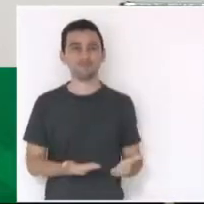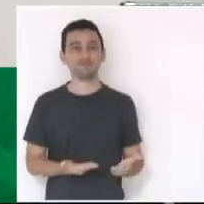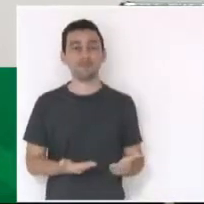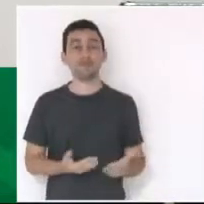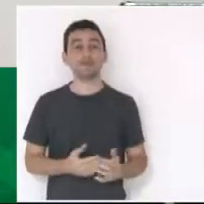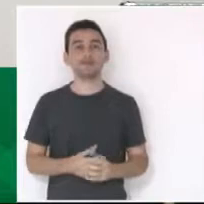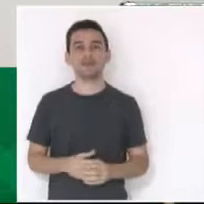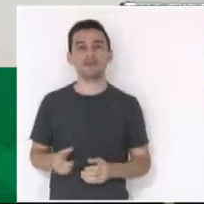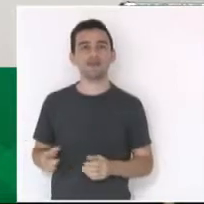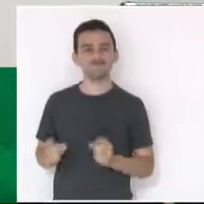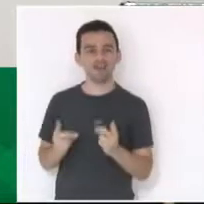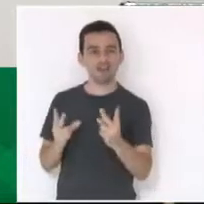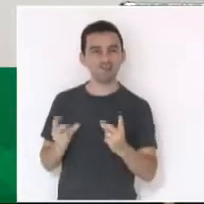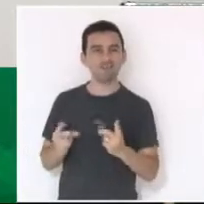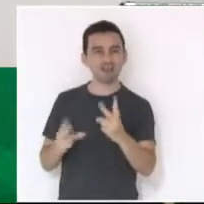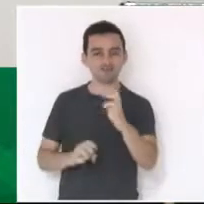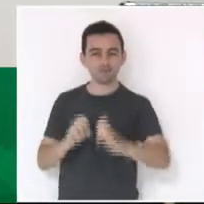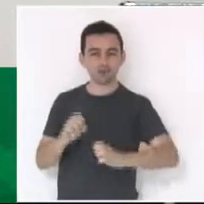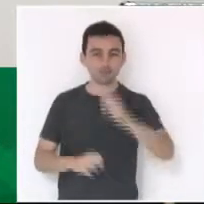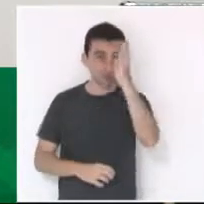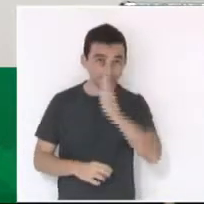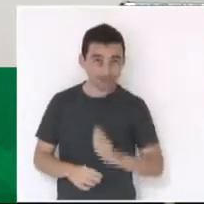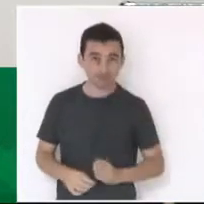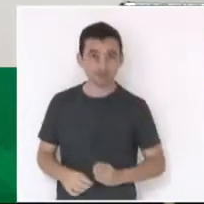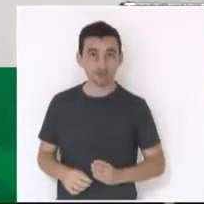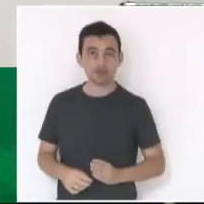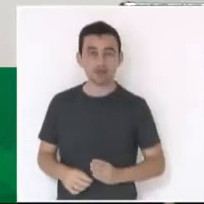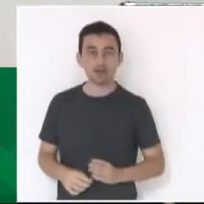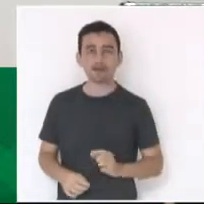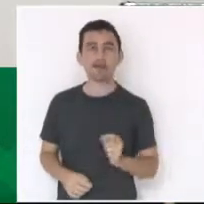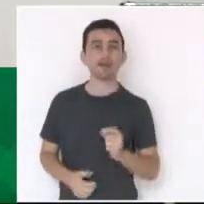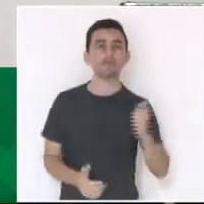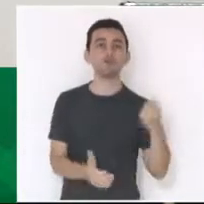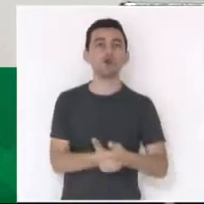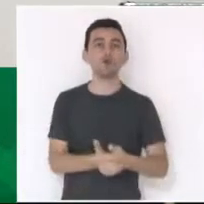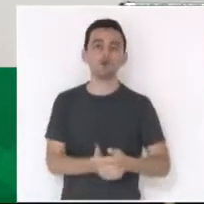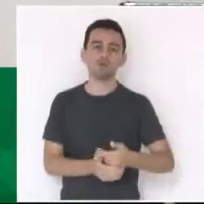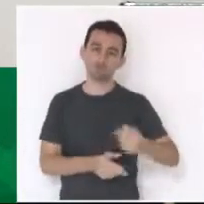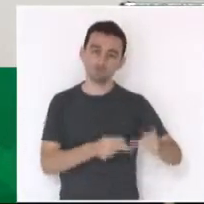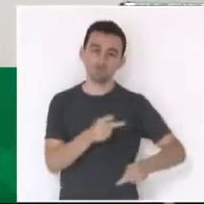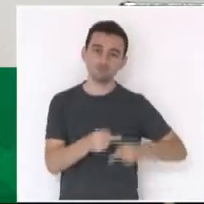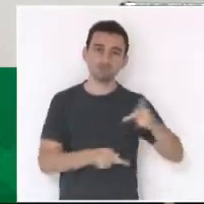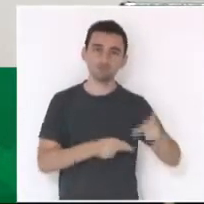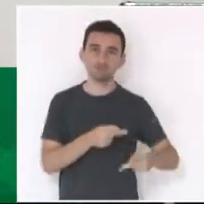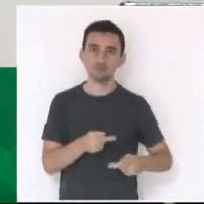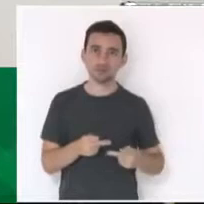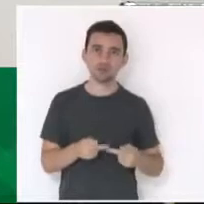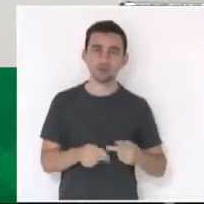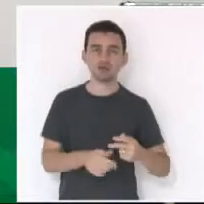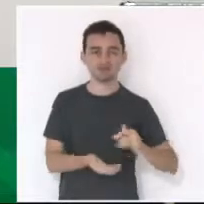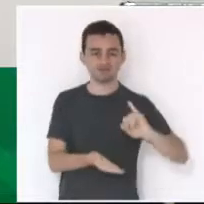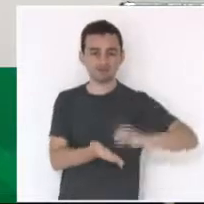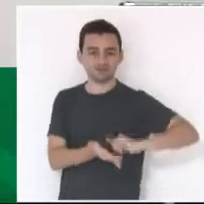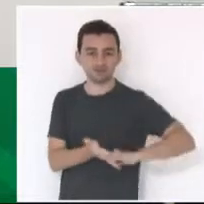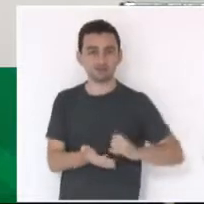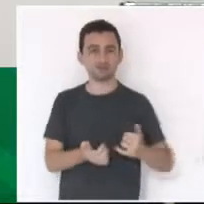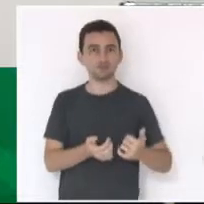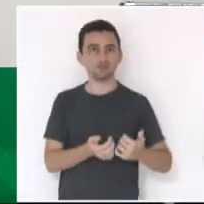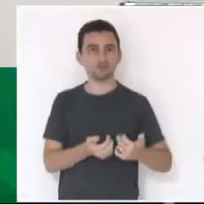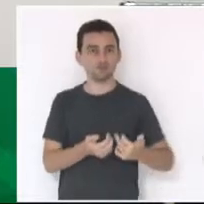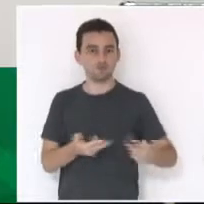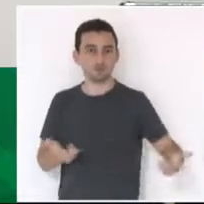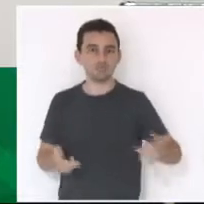venda em empresas nacionais pagas pela população através de tarifas e impostos ou seja